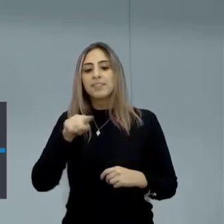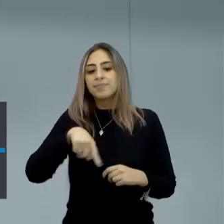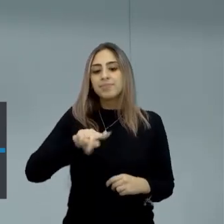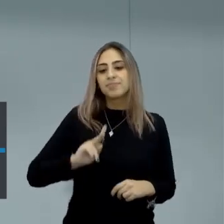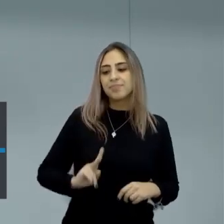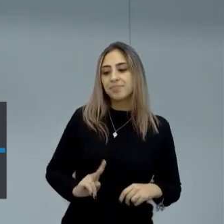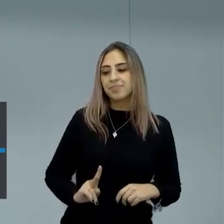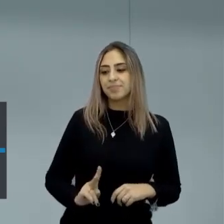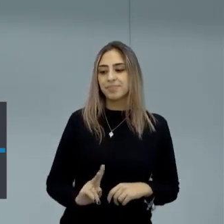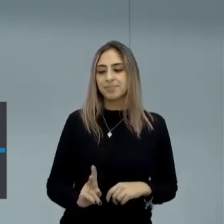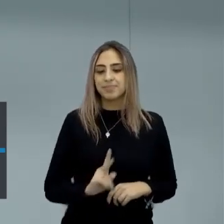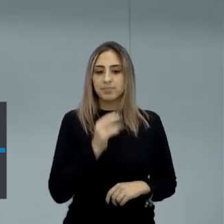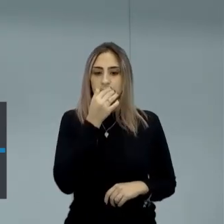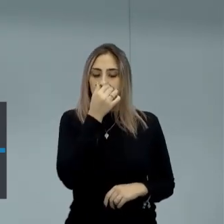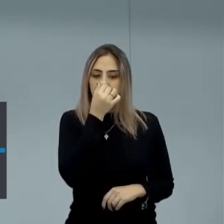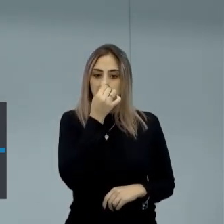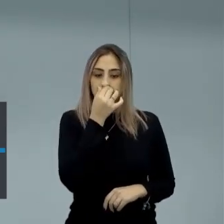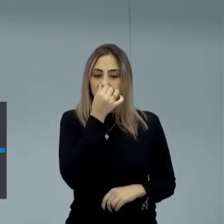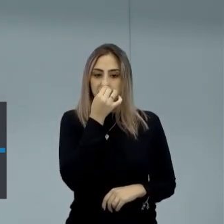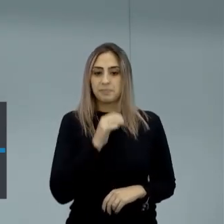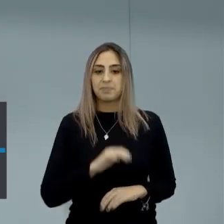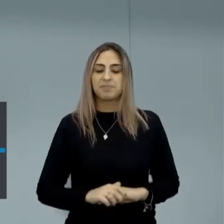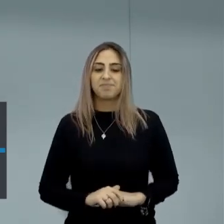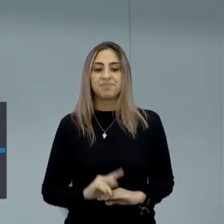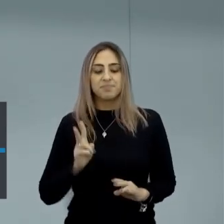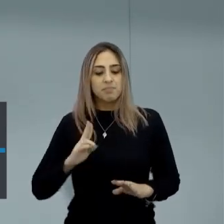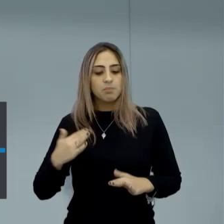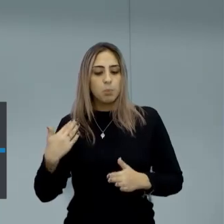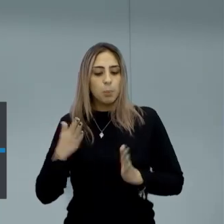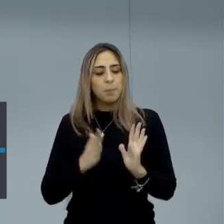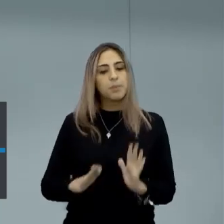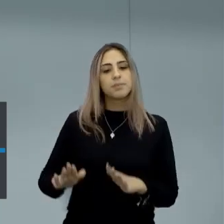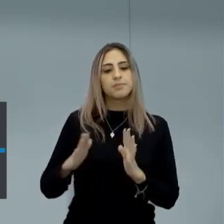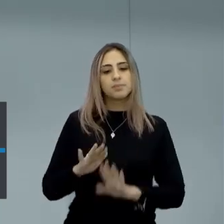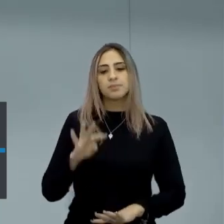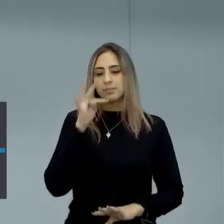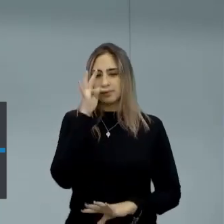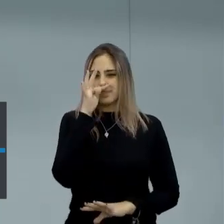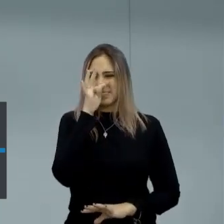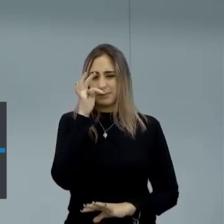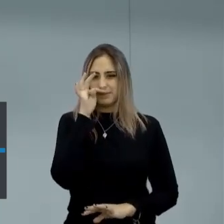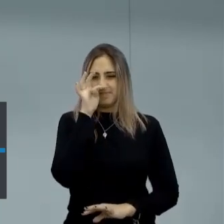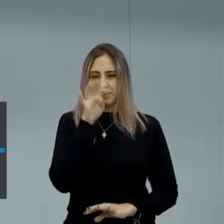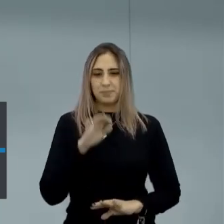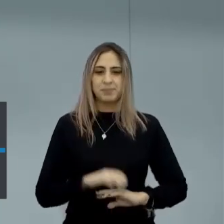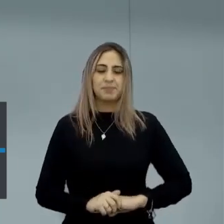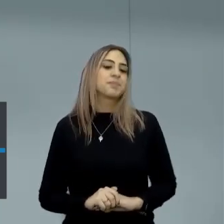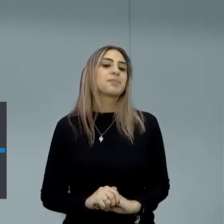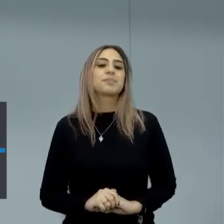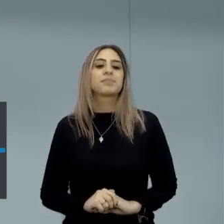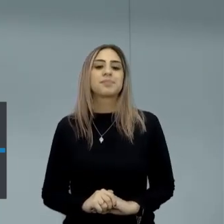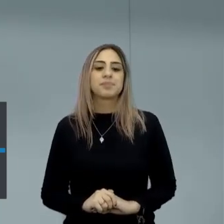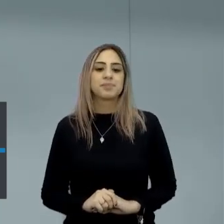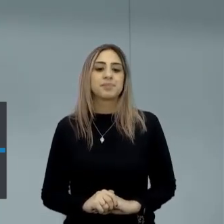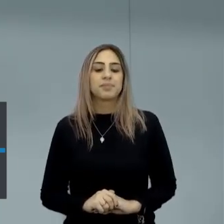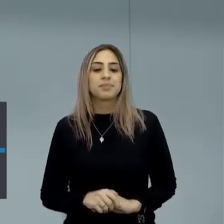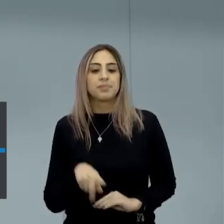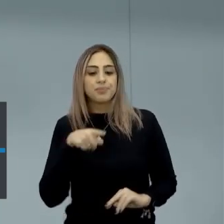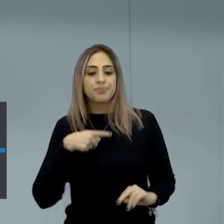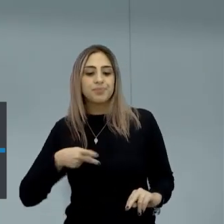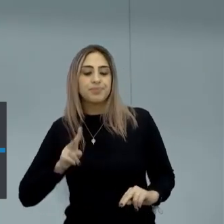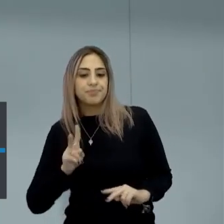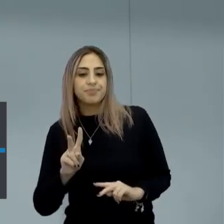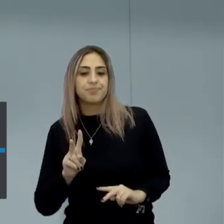sempre investigando e produzindo, né? Que, aliás, é investigação científica e processo criativo. Vocês sempre investigam e